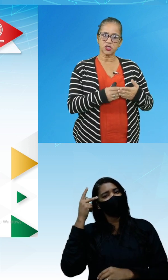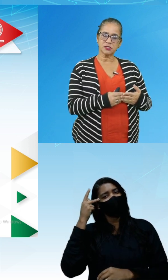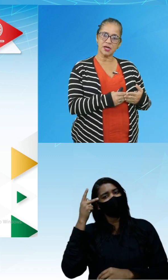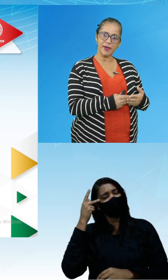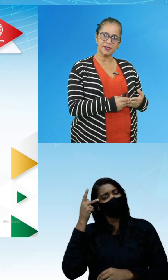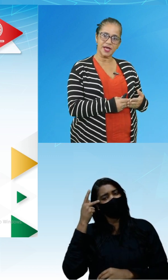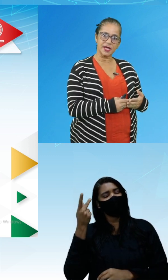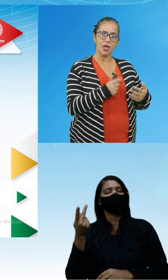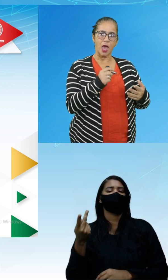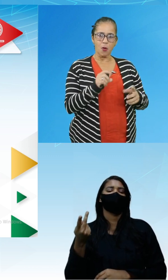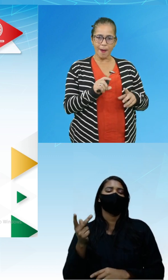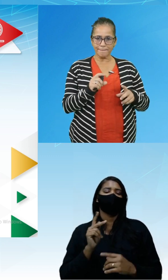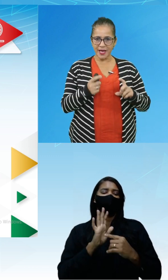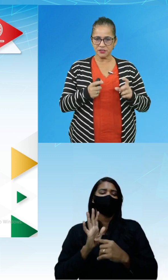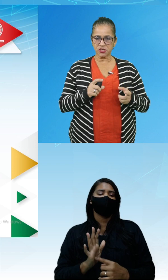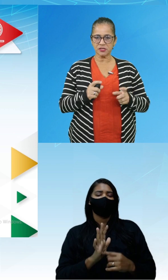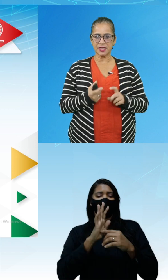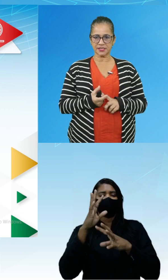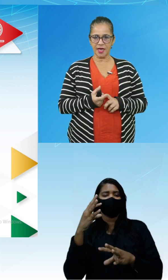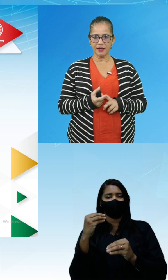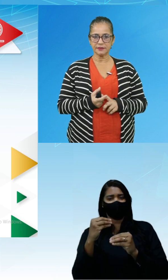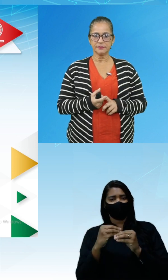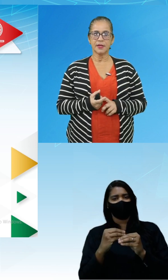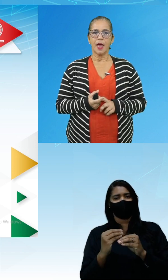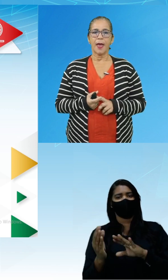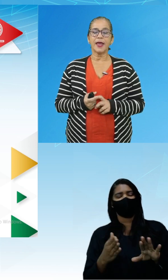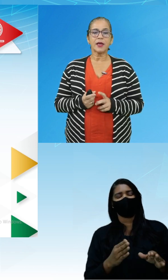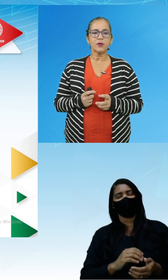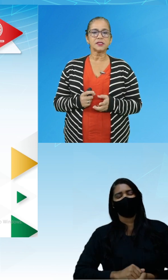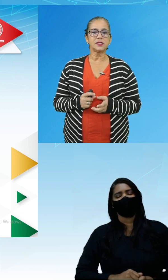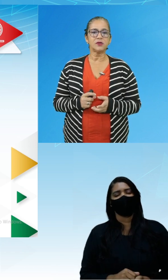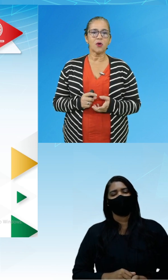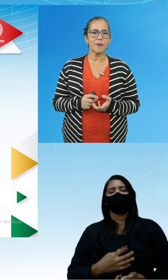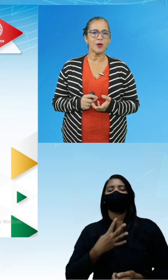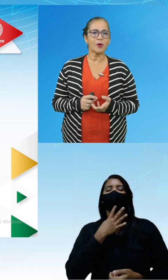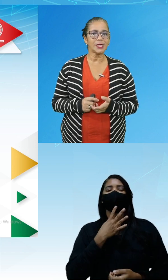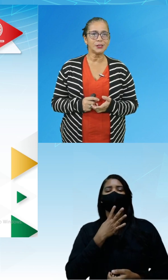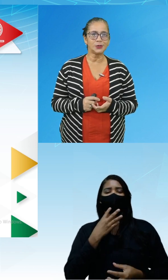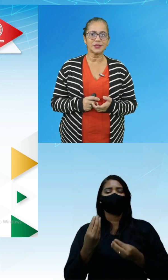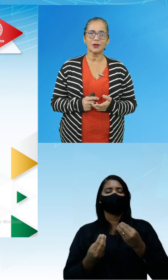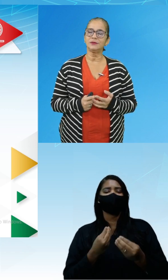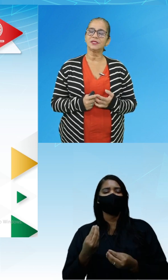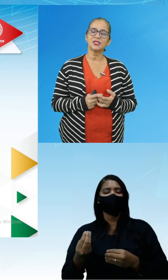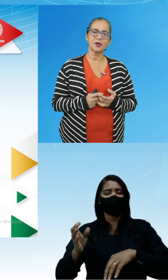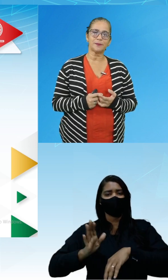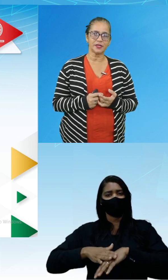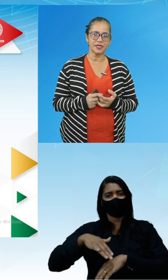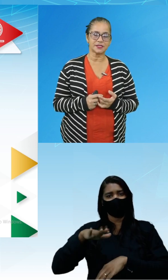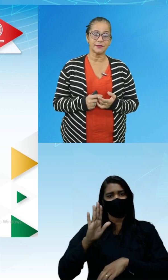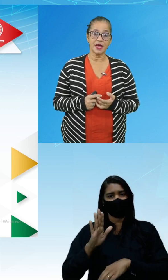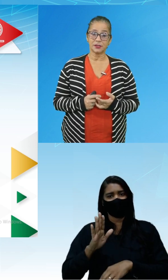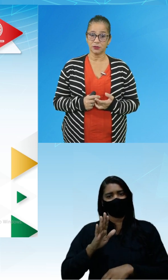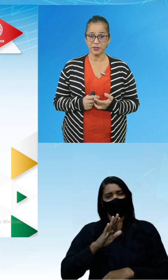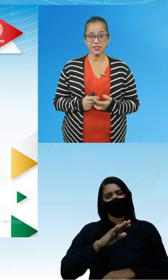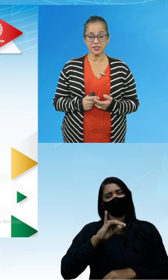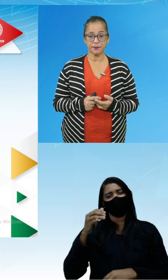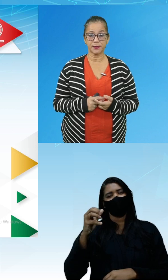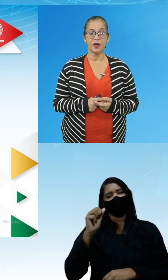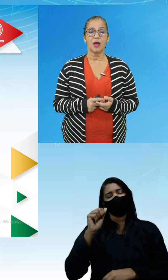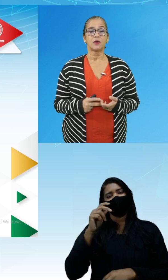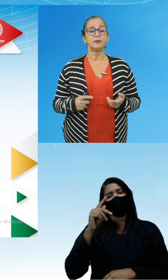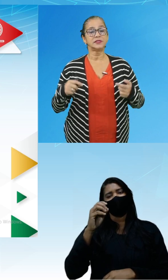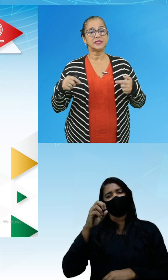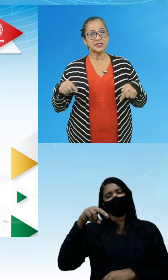do Distrito da Liberdade e uma parte do Distrito da Sé? Ele é conhecido como o maior reduto da comunidade japonesa no